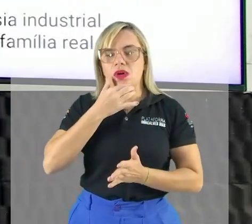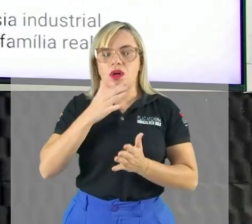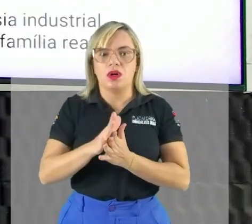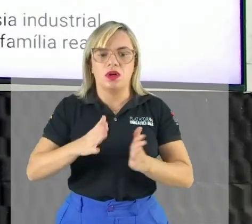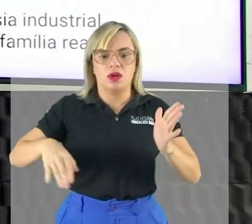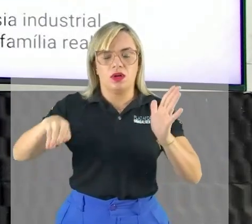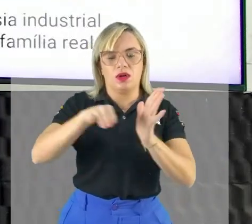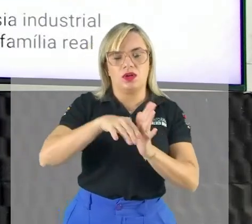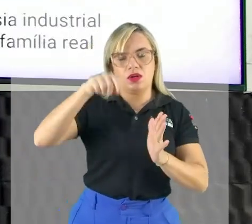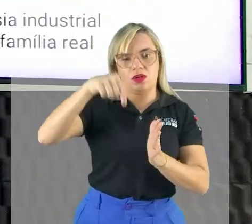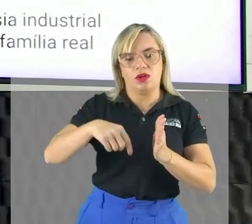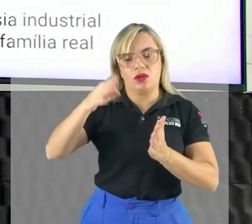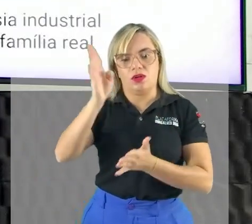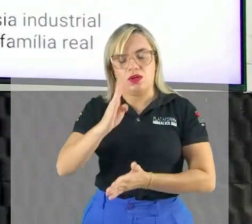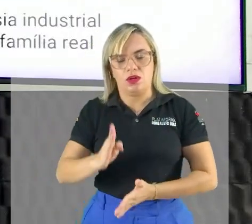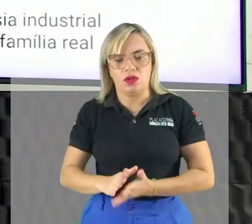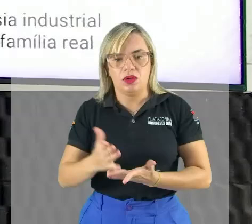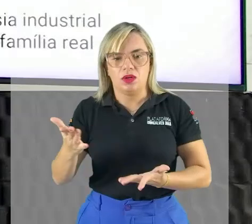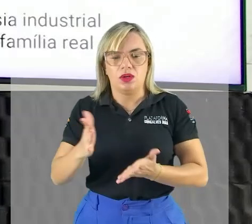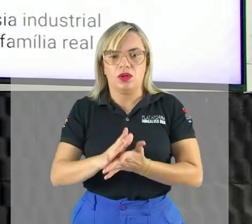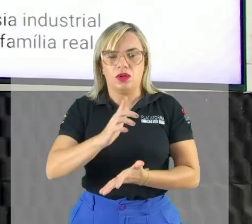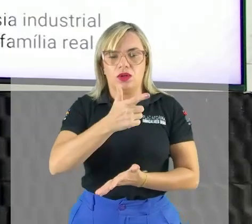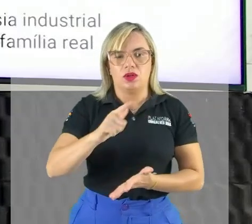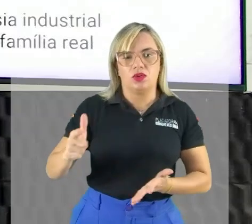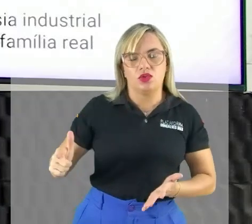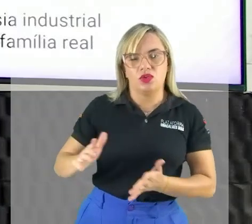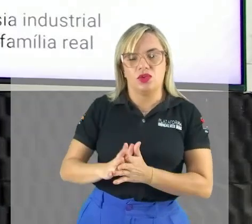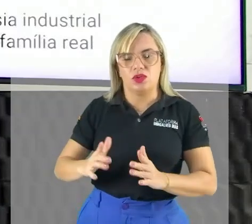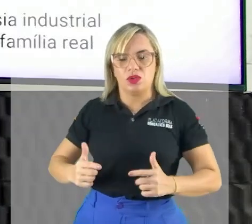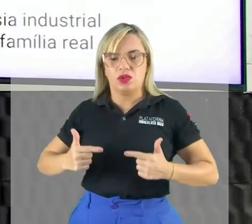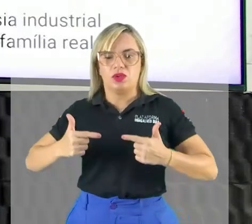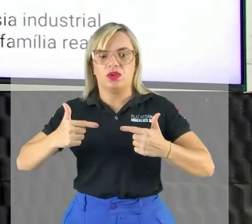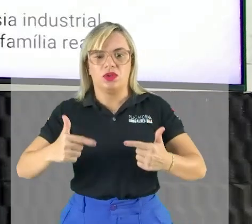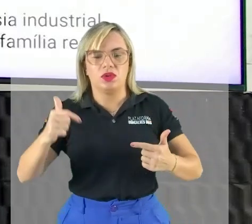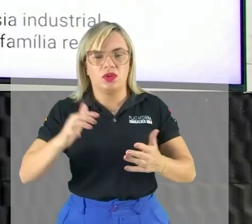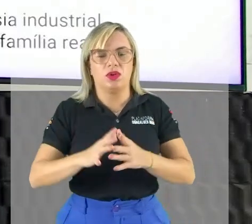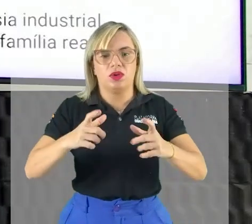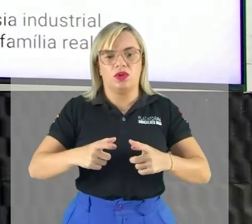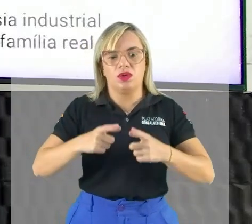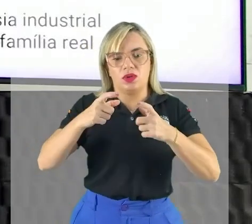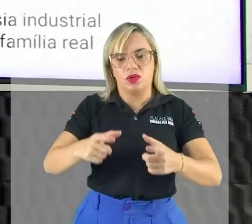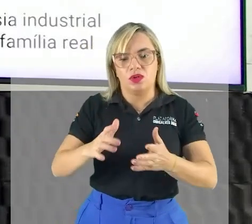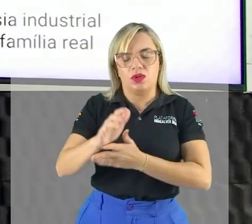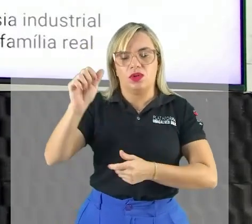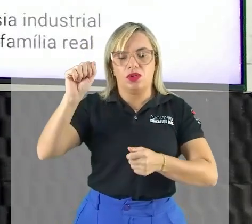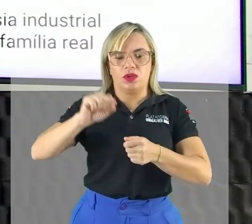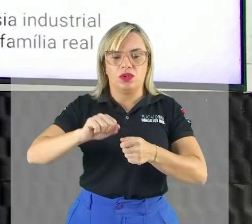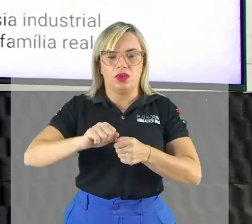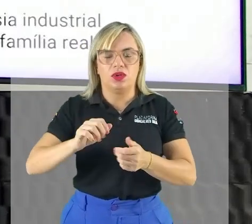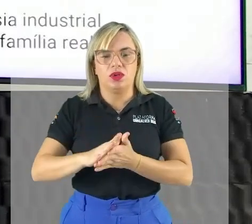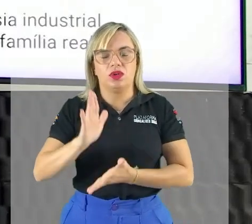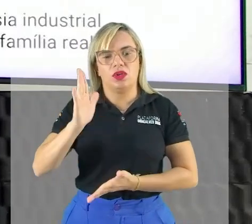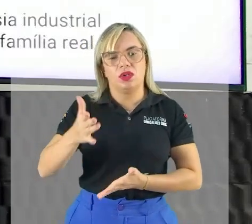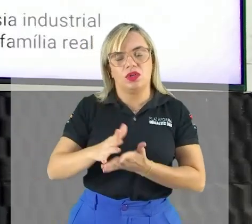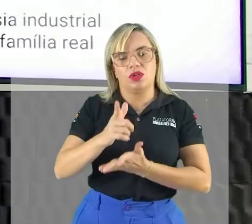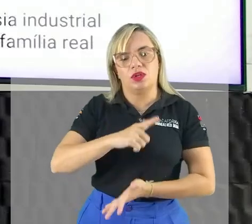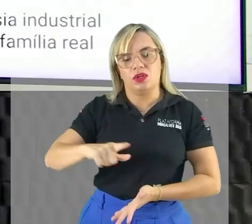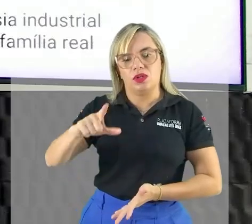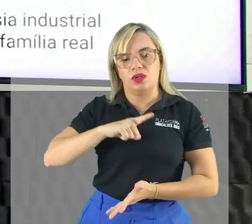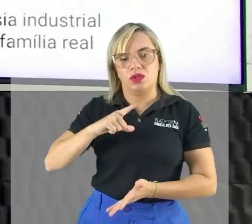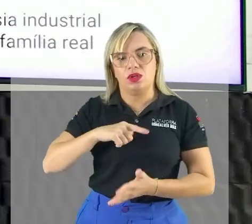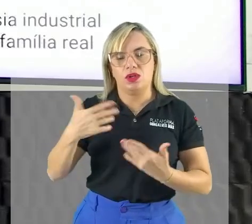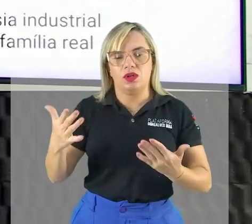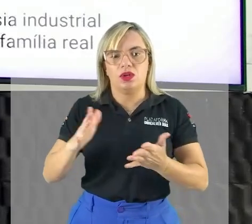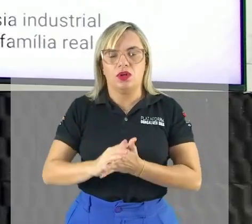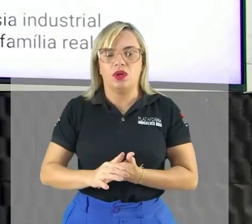chegavam aqui no Brasil então não havia nenhum esforço eh local paraa produção já que existia então Eh os